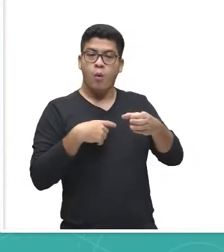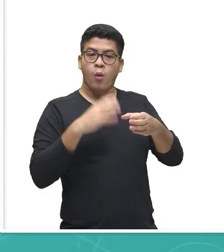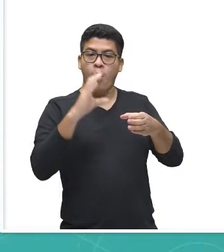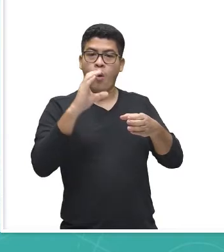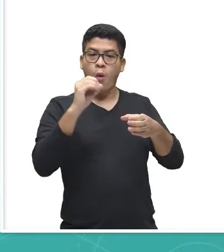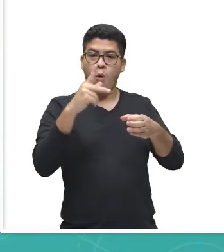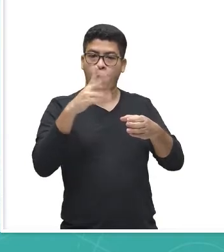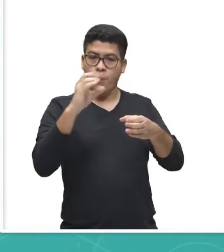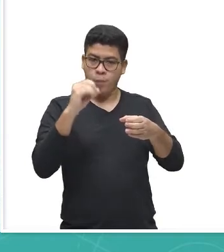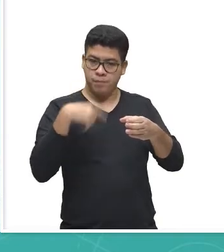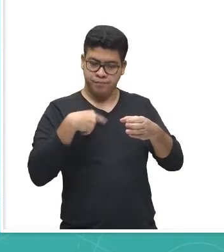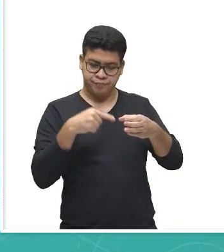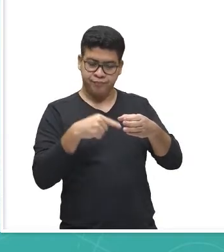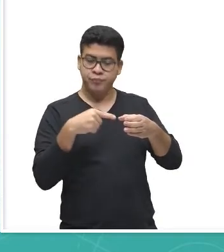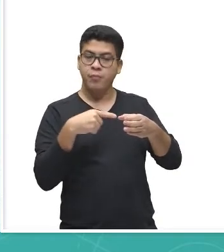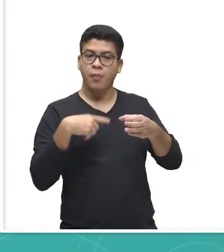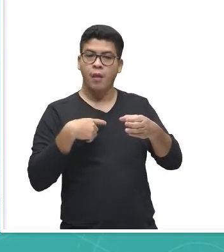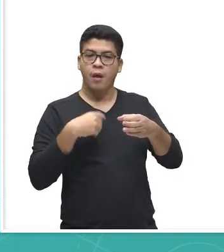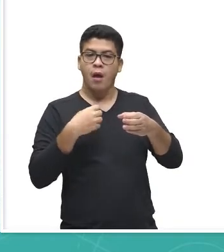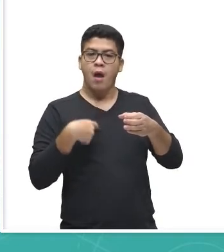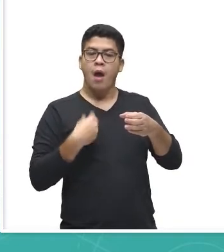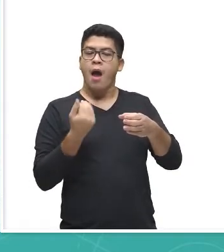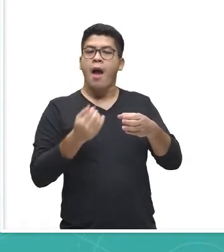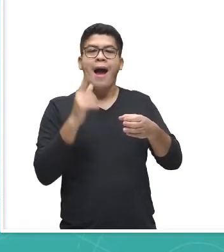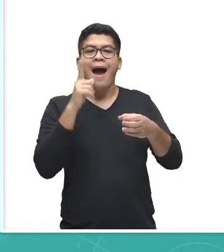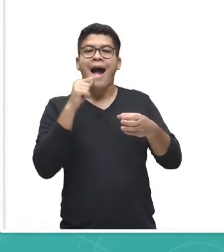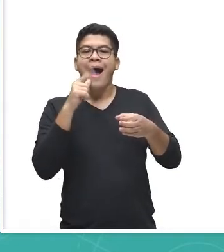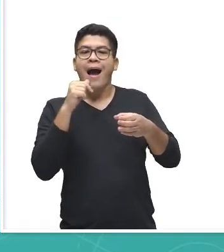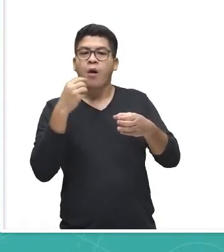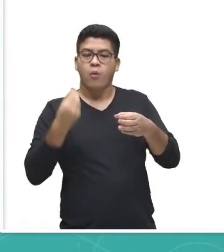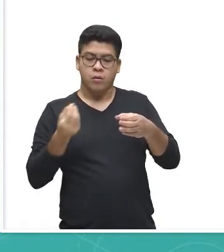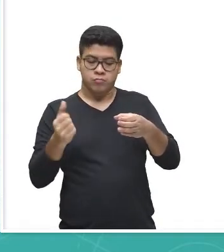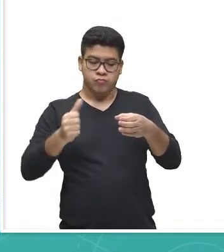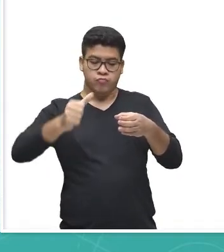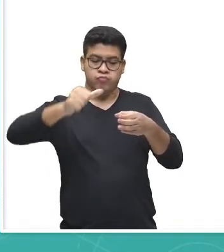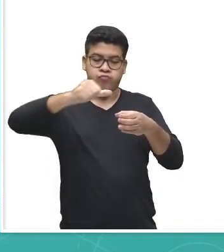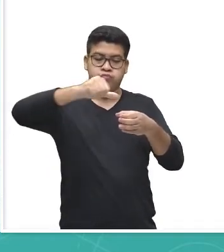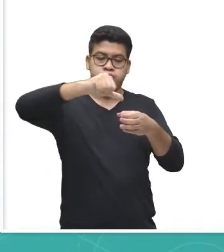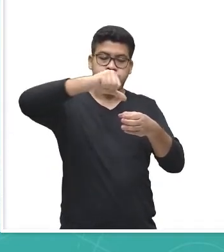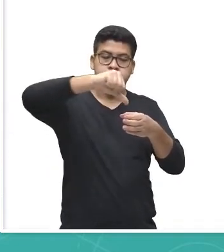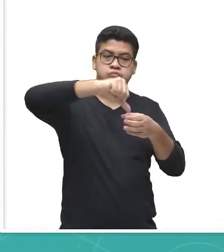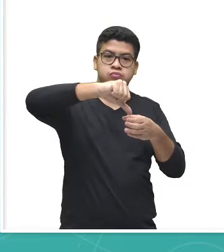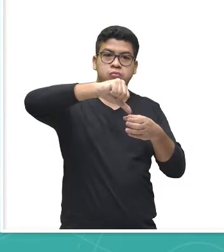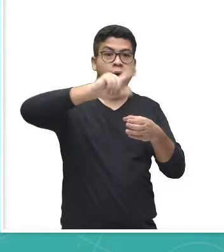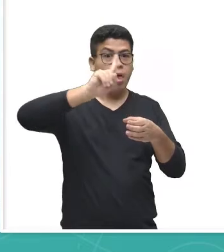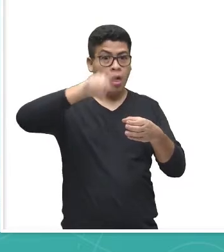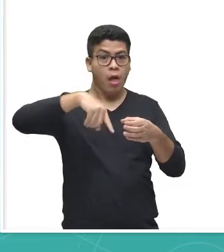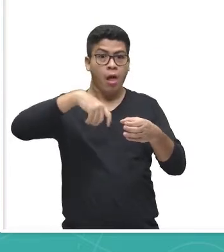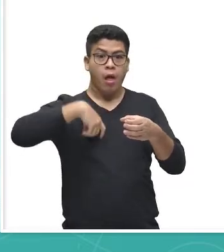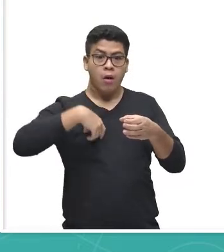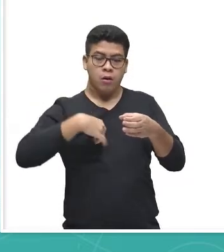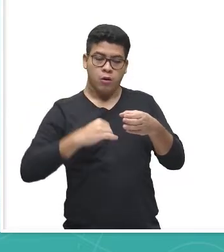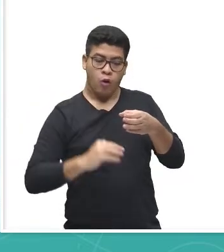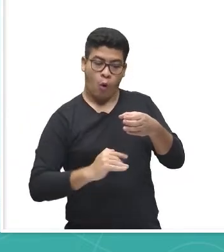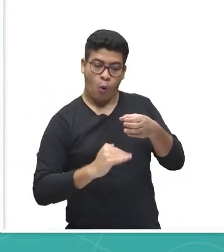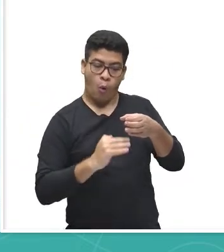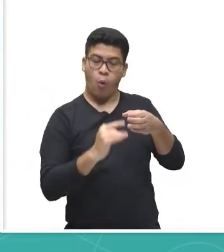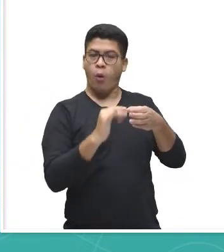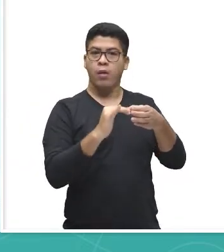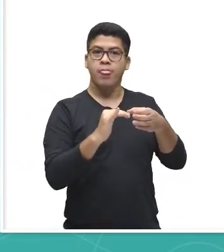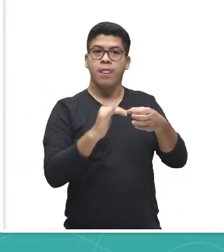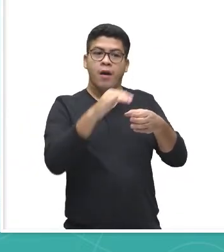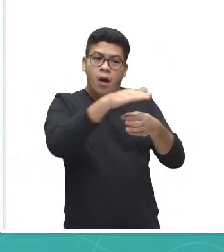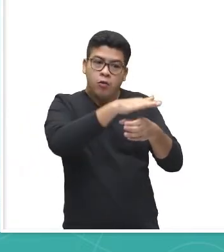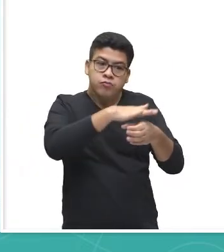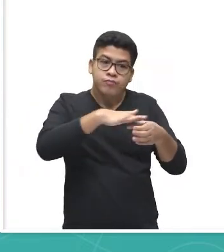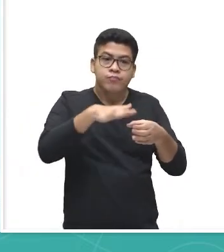gente observa aqui nessa imagem, né, cada corpo ali ocupando o seu lugar no espaço, por exemplo, né? Então, onde